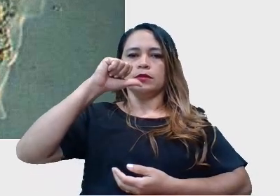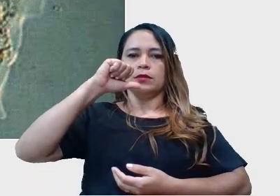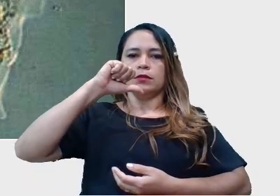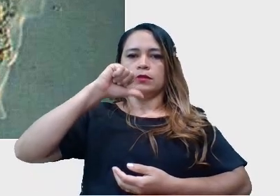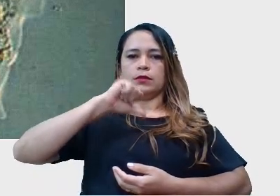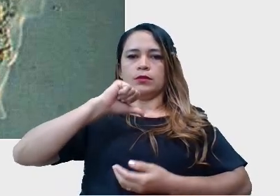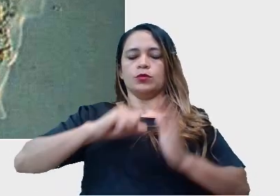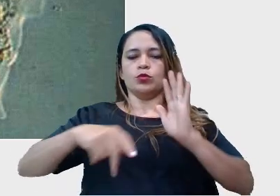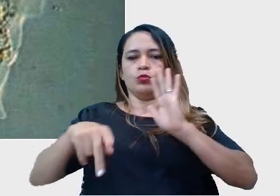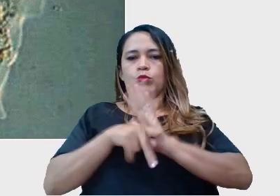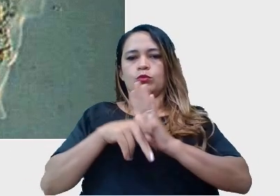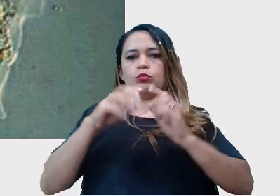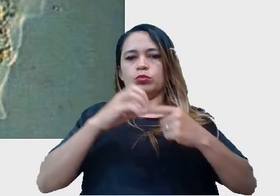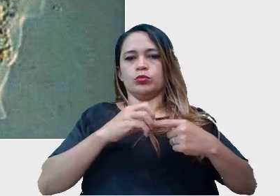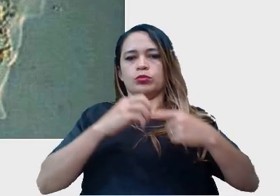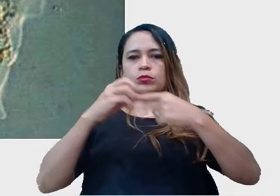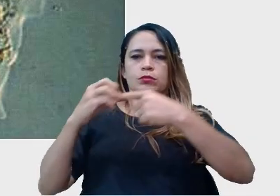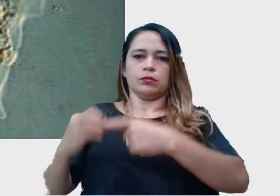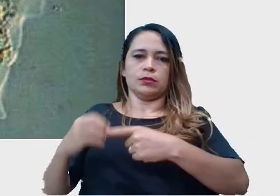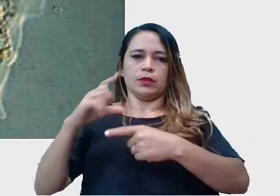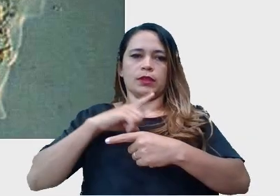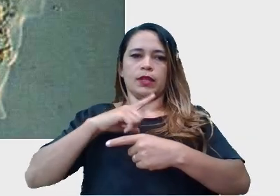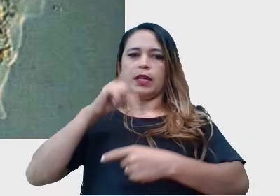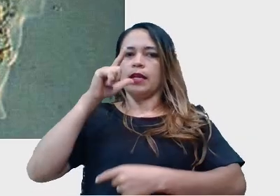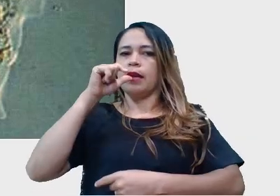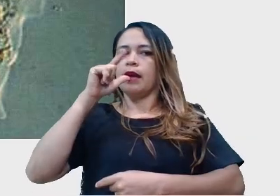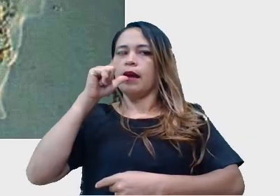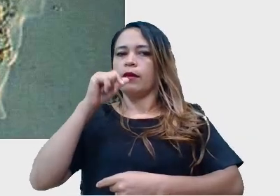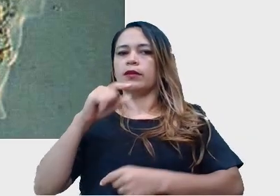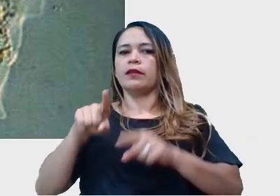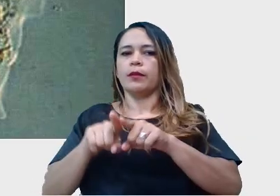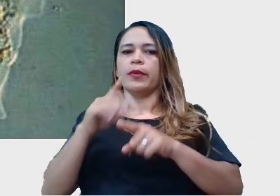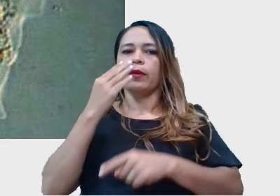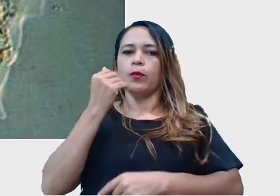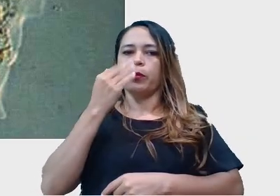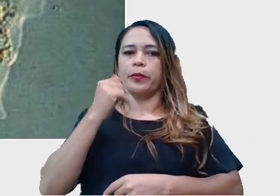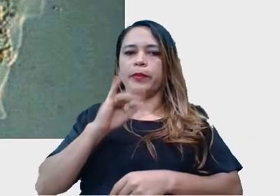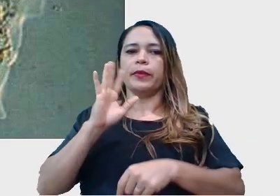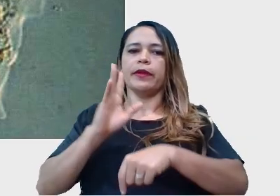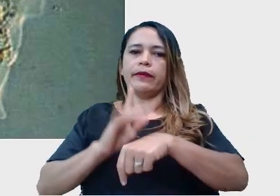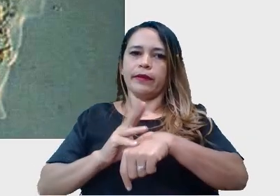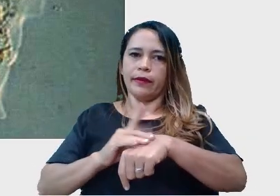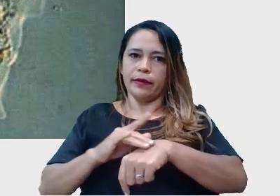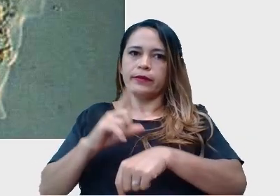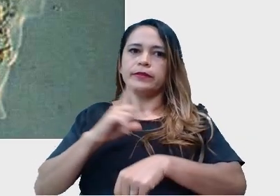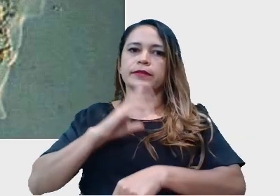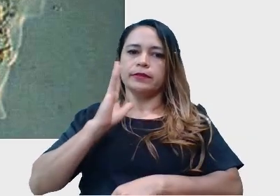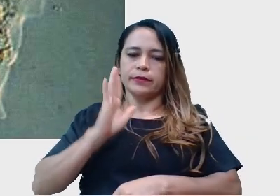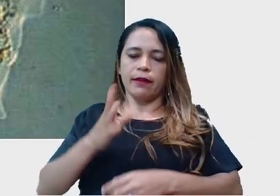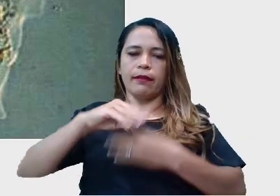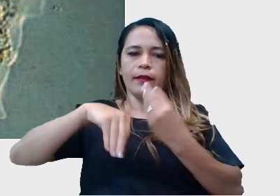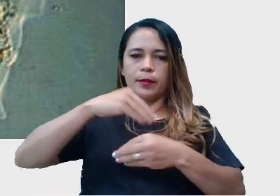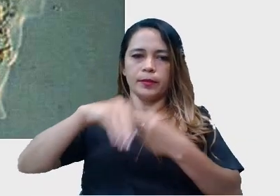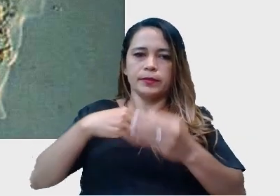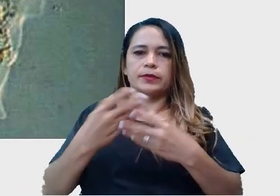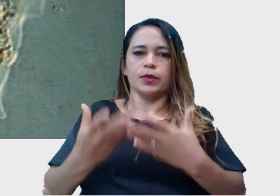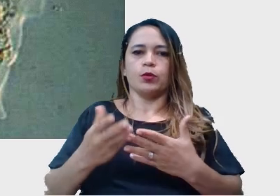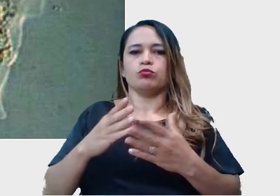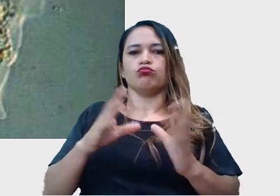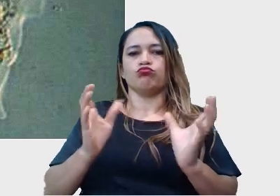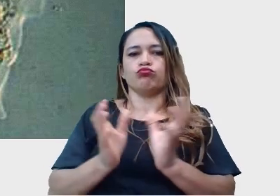cistos do protozoário que estão contidos em água e em alimentos contaminados. O que a gente vai chamar a partir de agora de